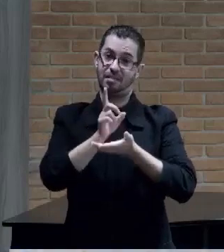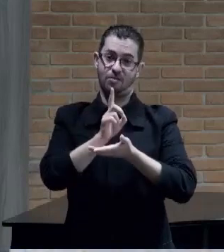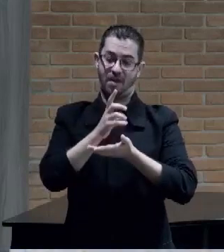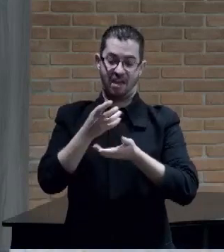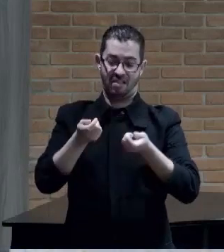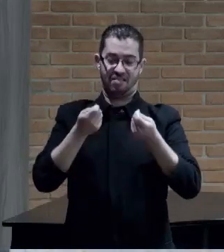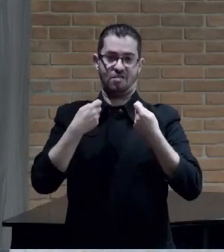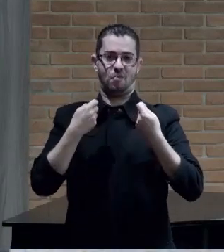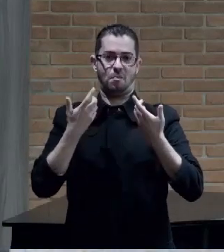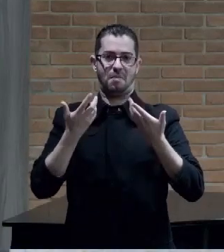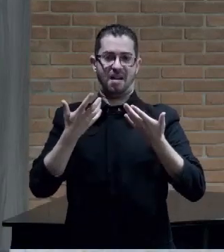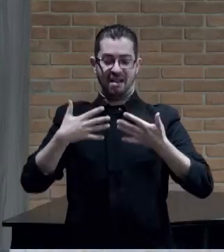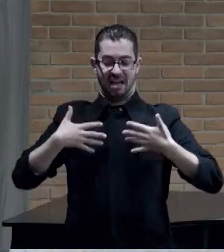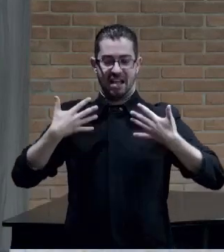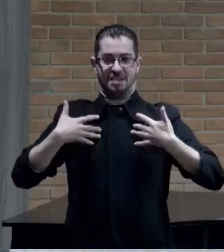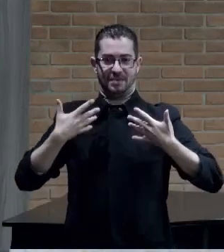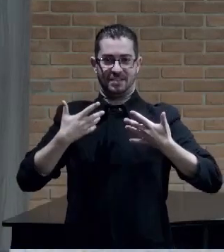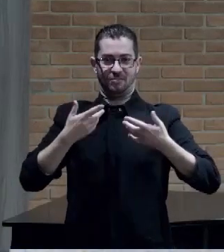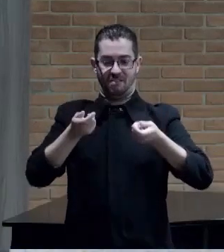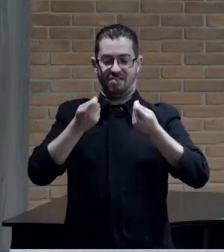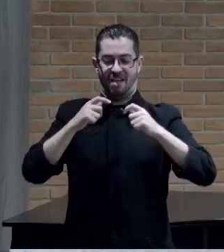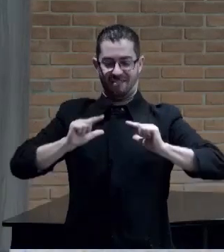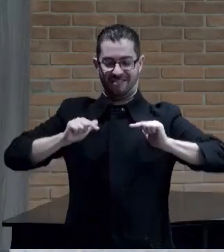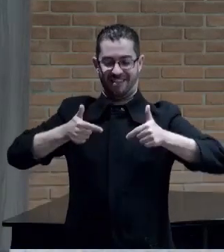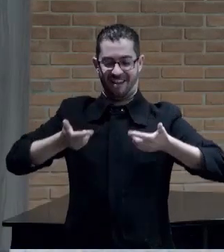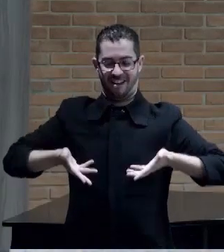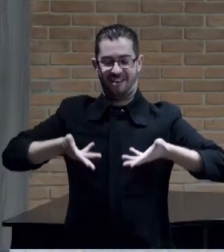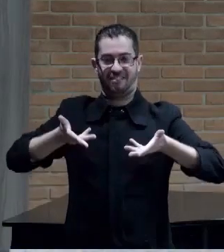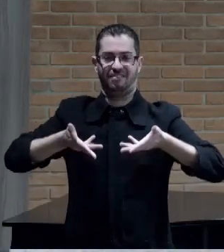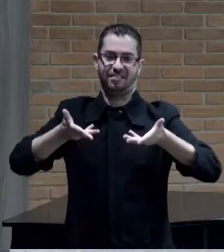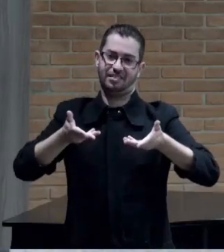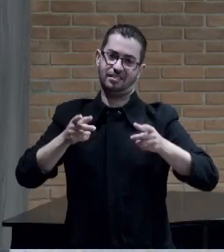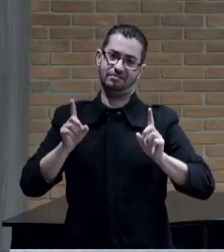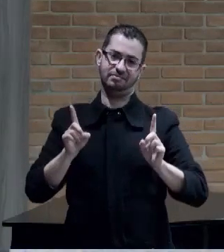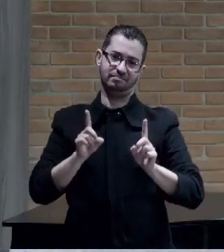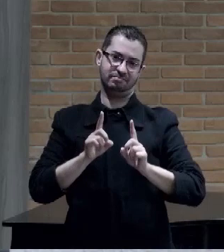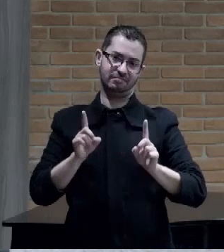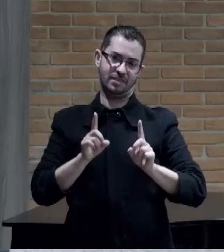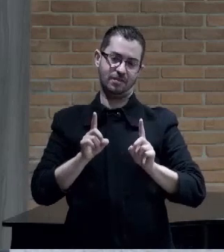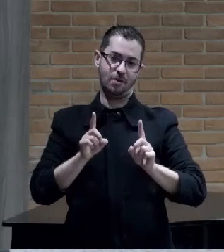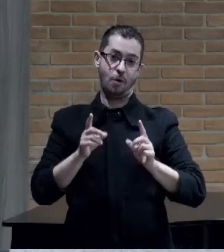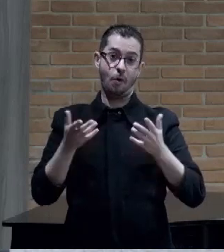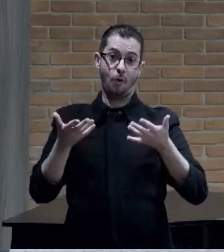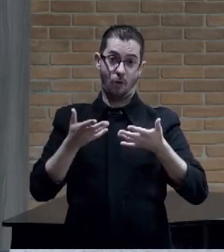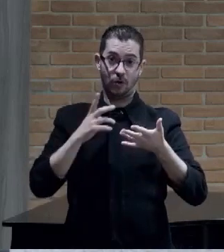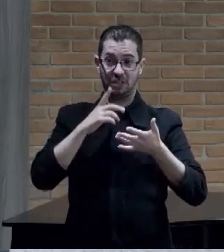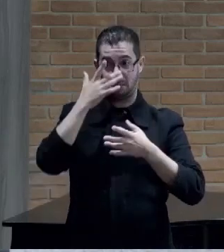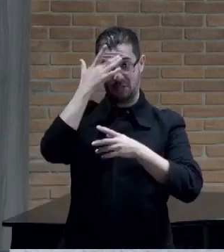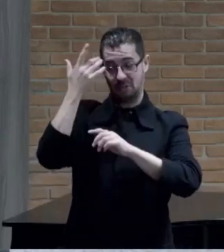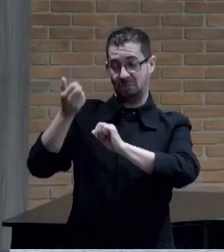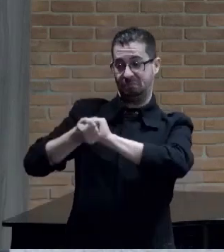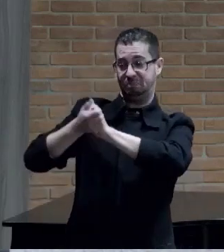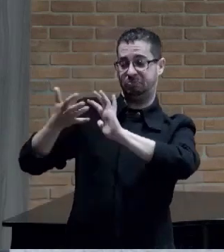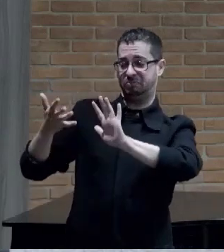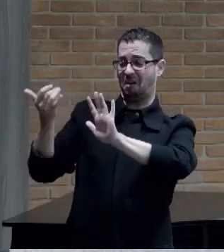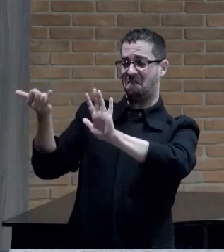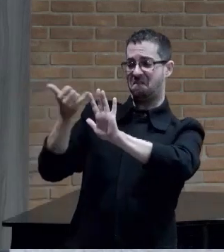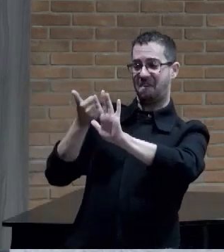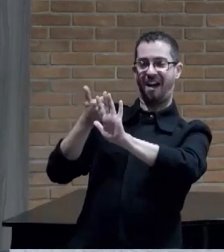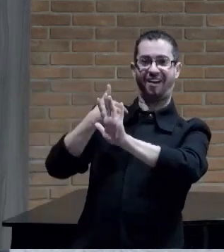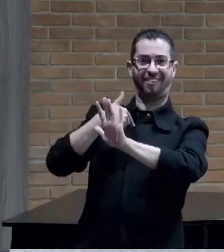é uma motivação. Não é algo que você ouve, sai daqui